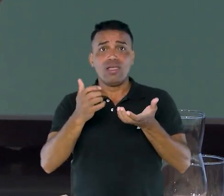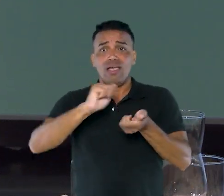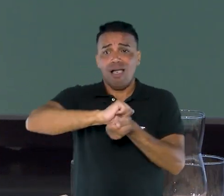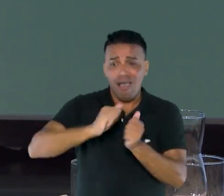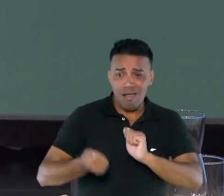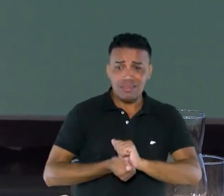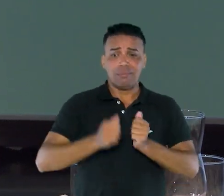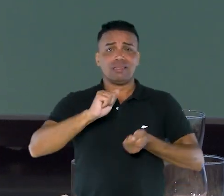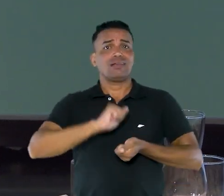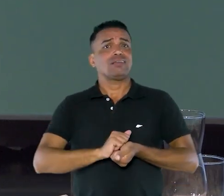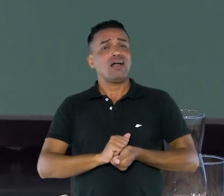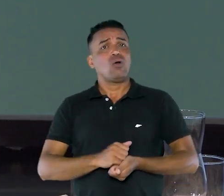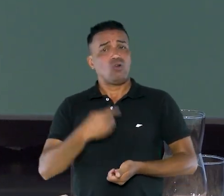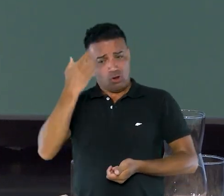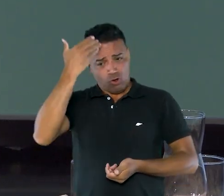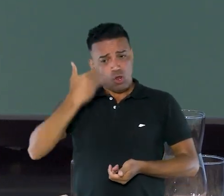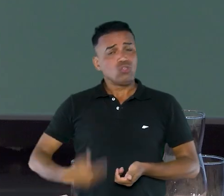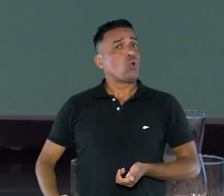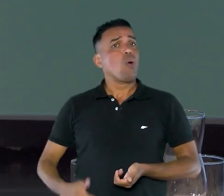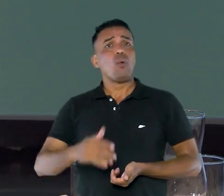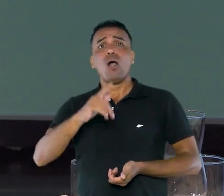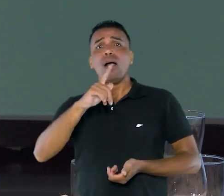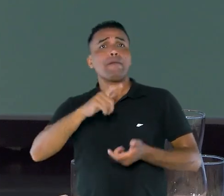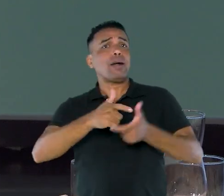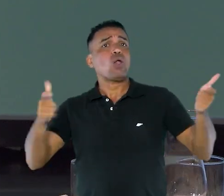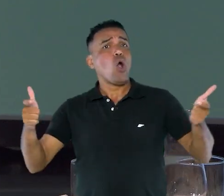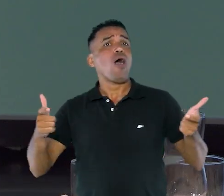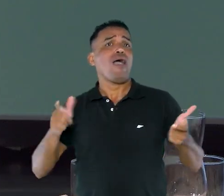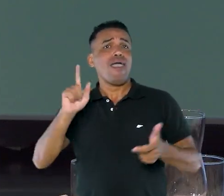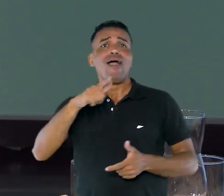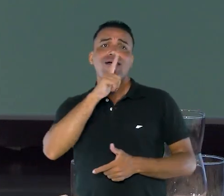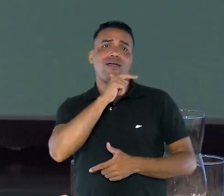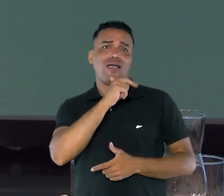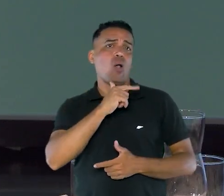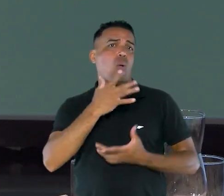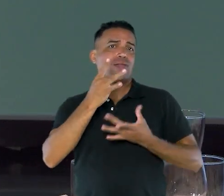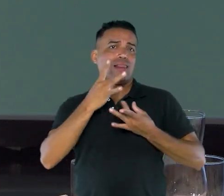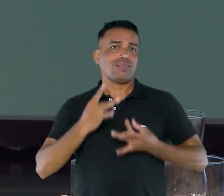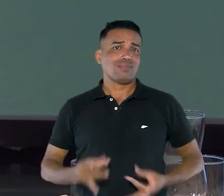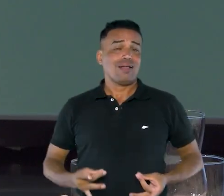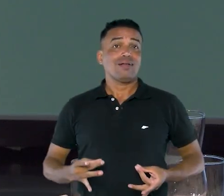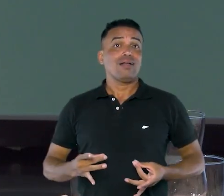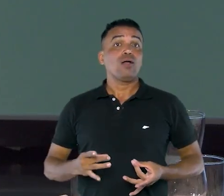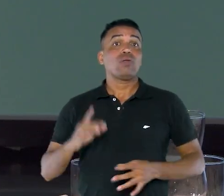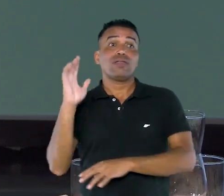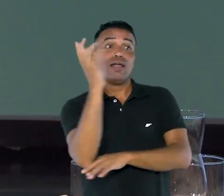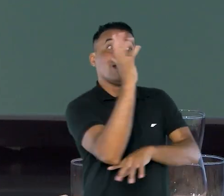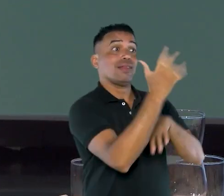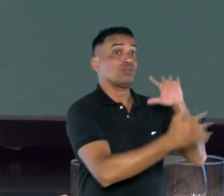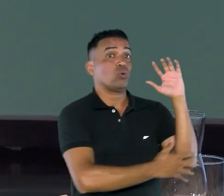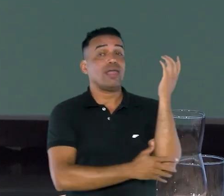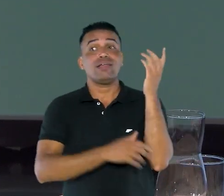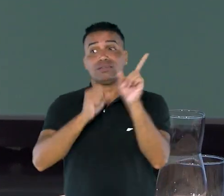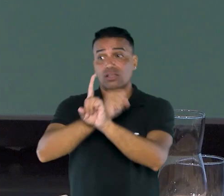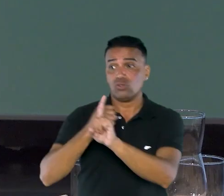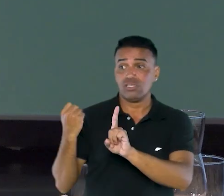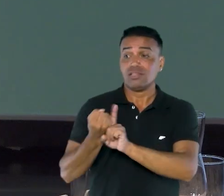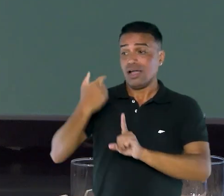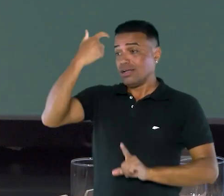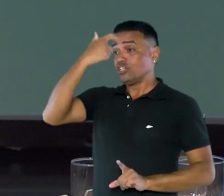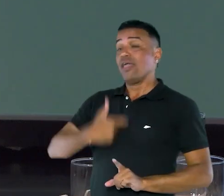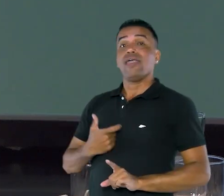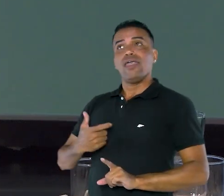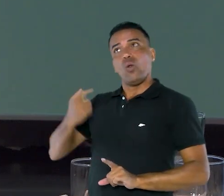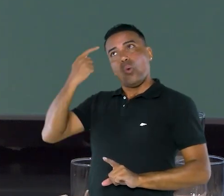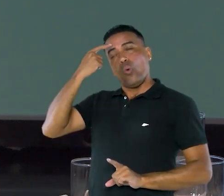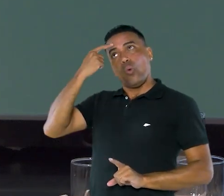se adaptar, a gente é água, a gente... Né? E, claro, o que é a natureza, o que é a sociedade, o que sou